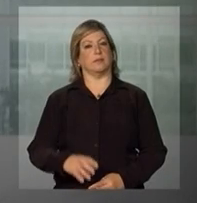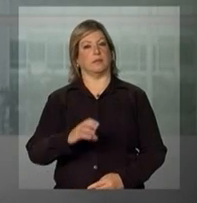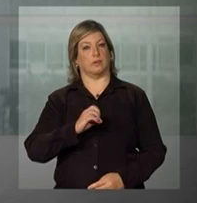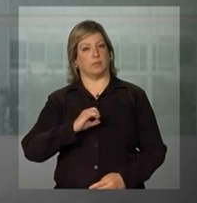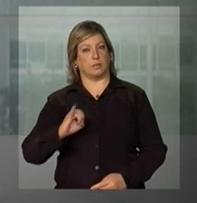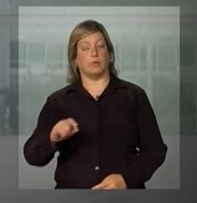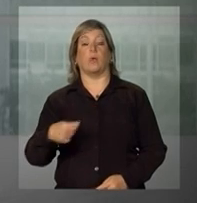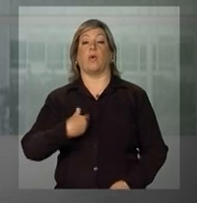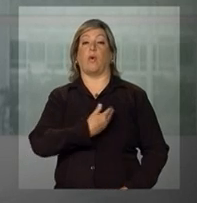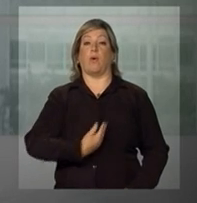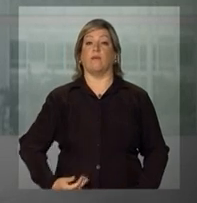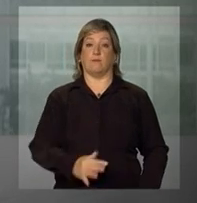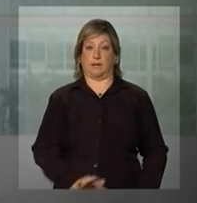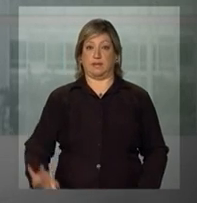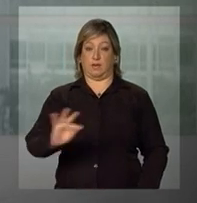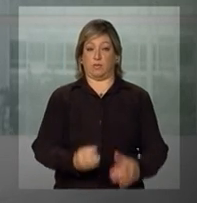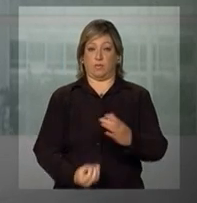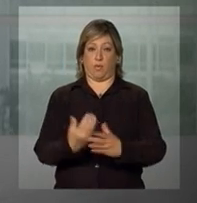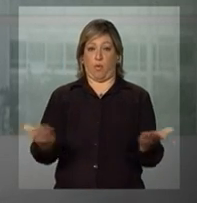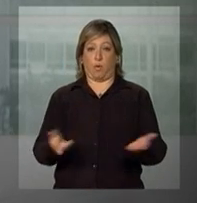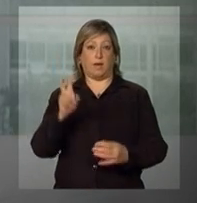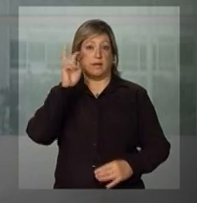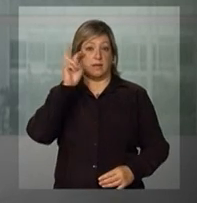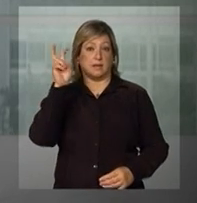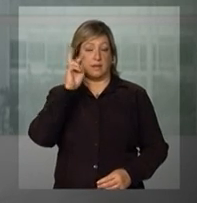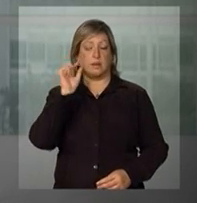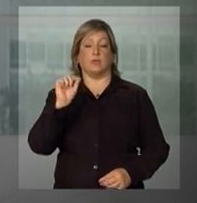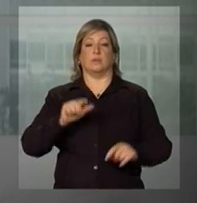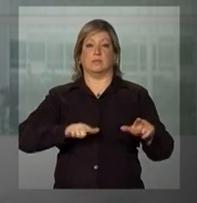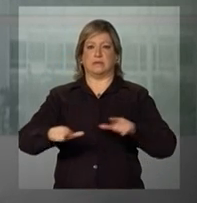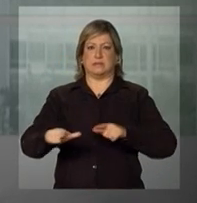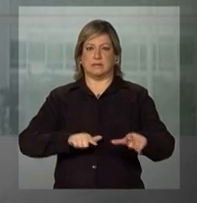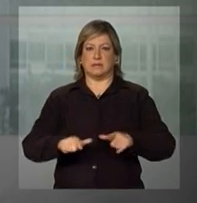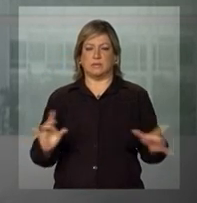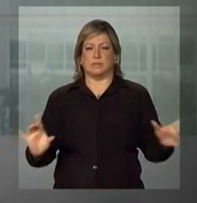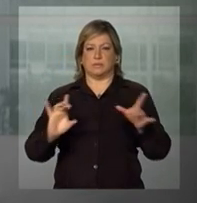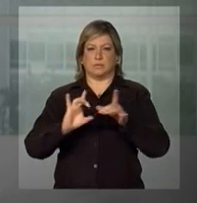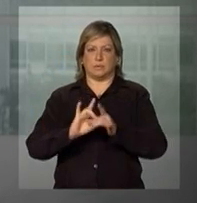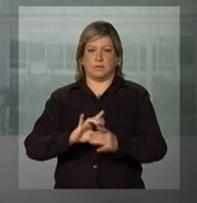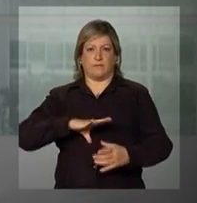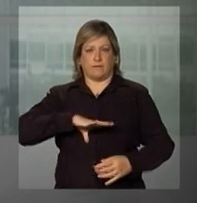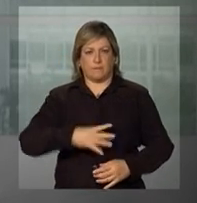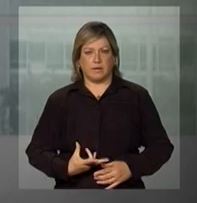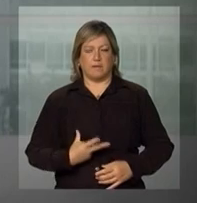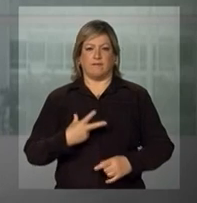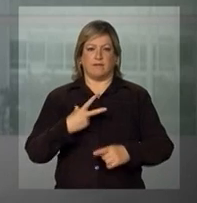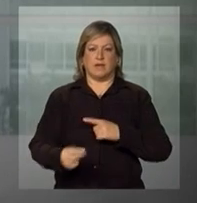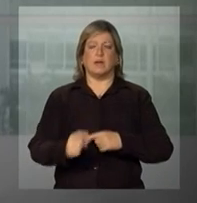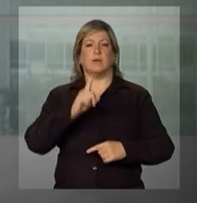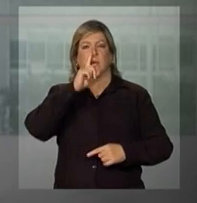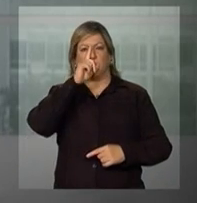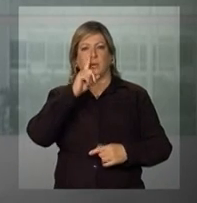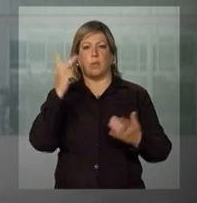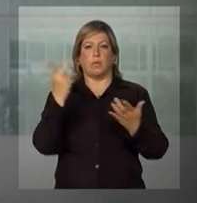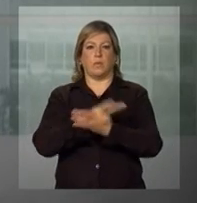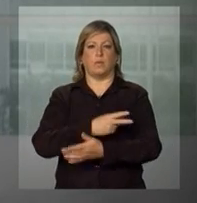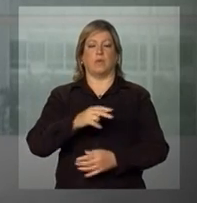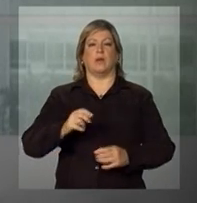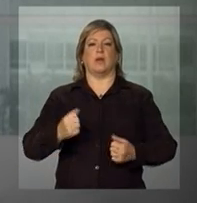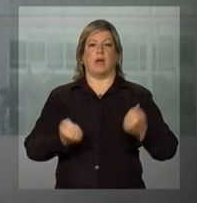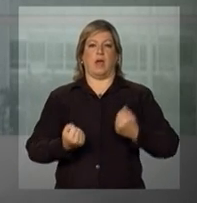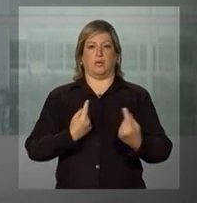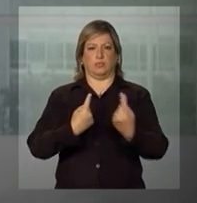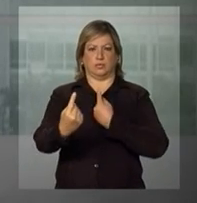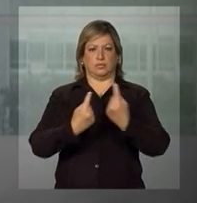Olá o governo federal lança nesta quinta-feira uma operação integrada de enfrentamento à violência no trânsito ao